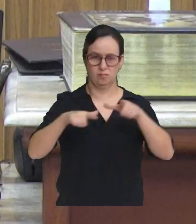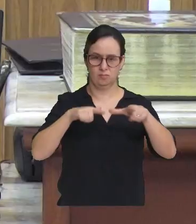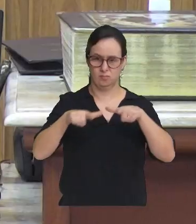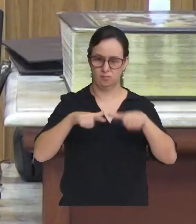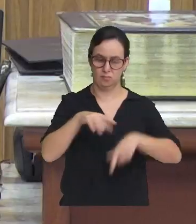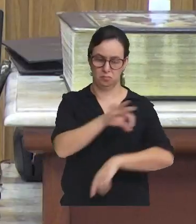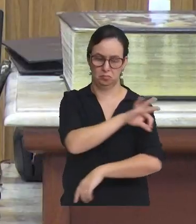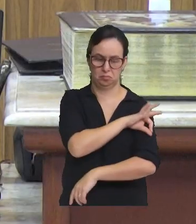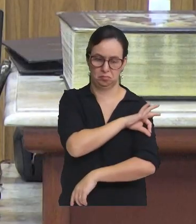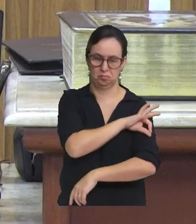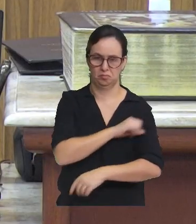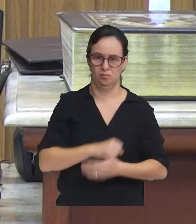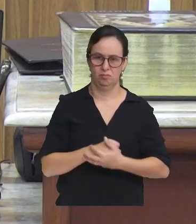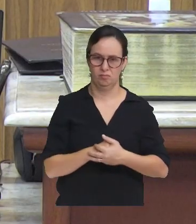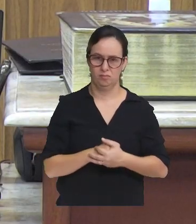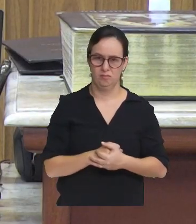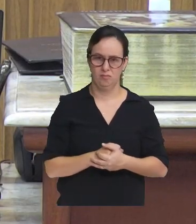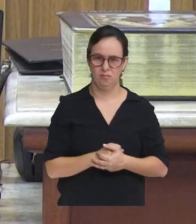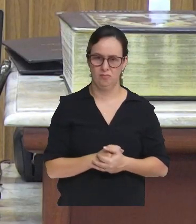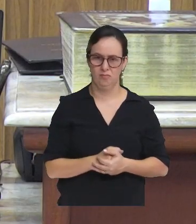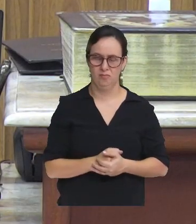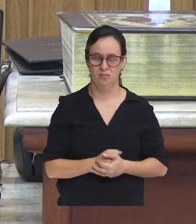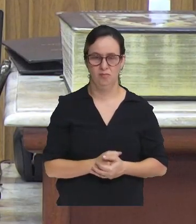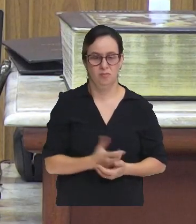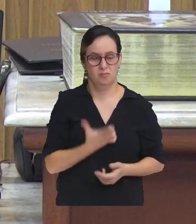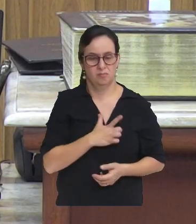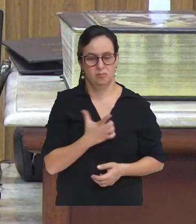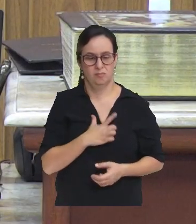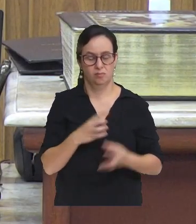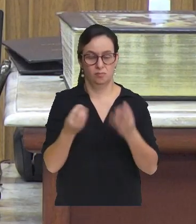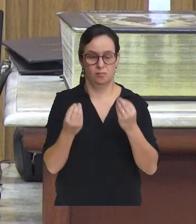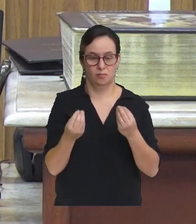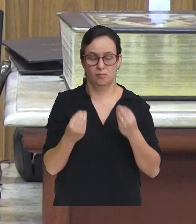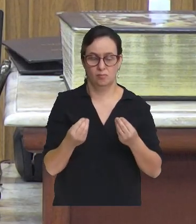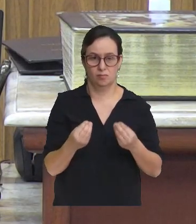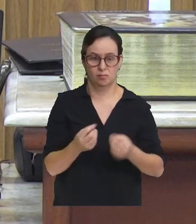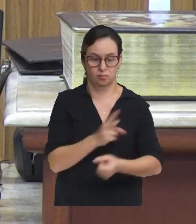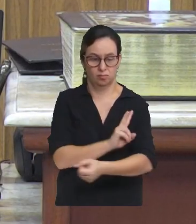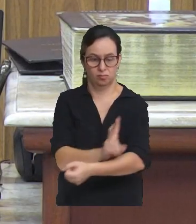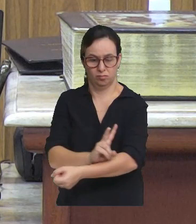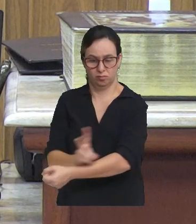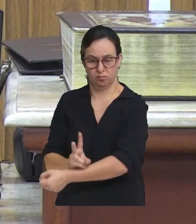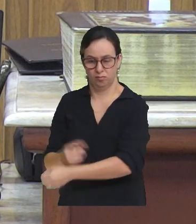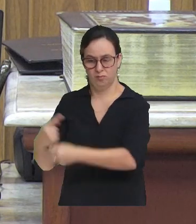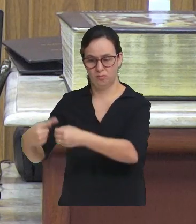não tem como estar em todo lugar ao mesmo tempo.